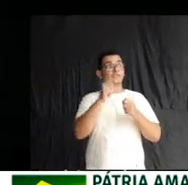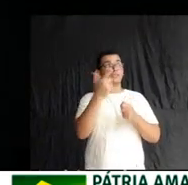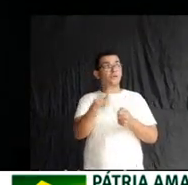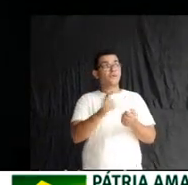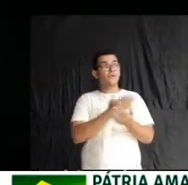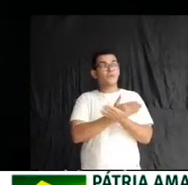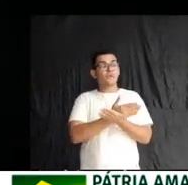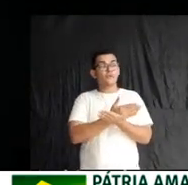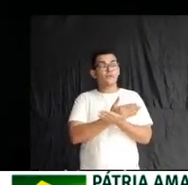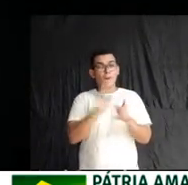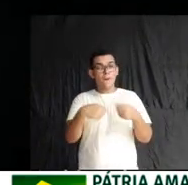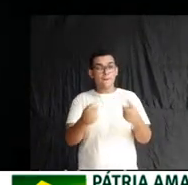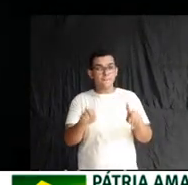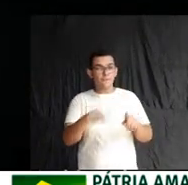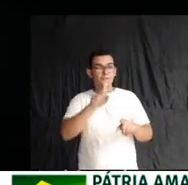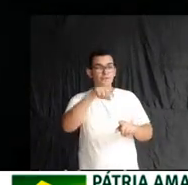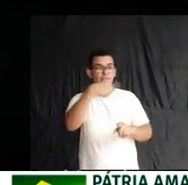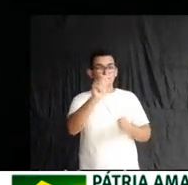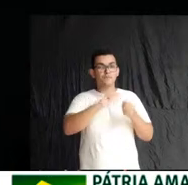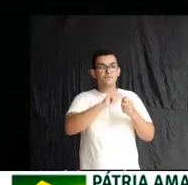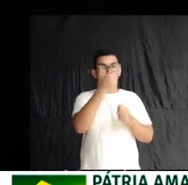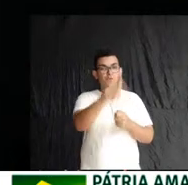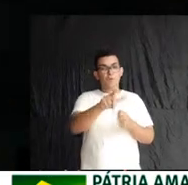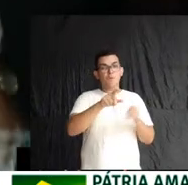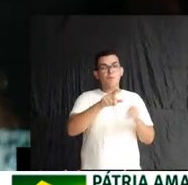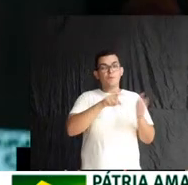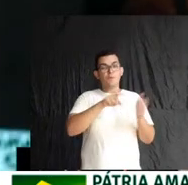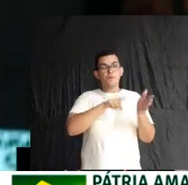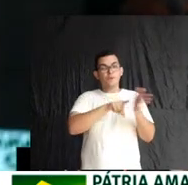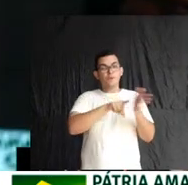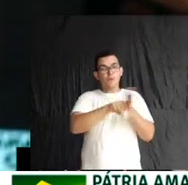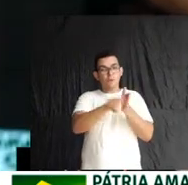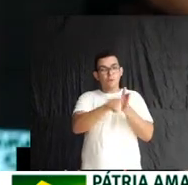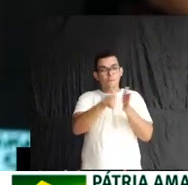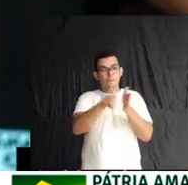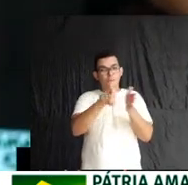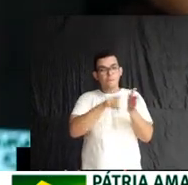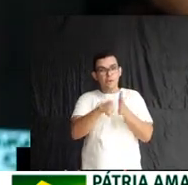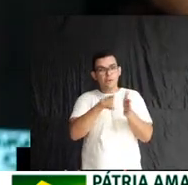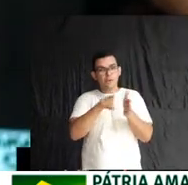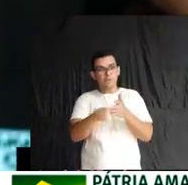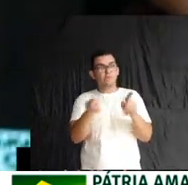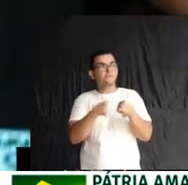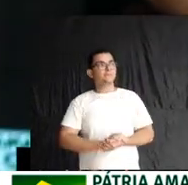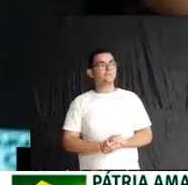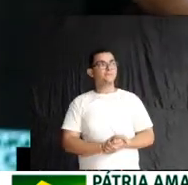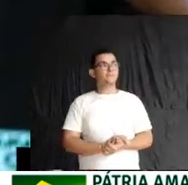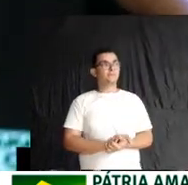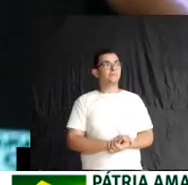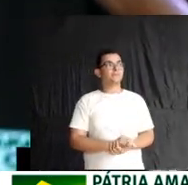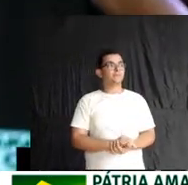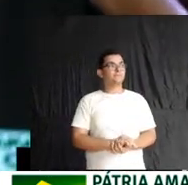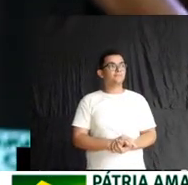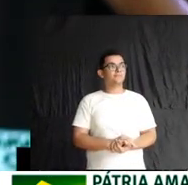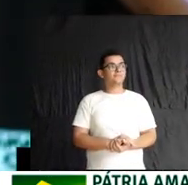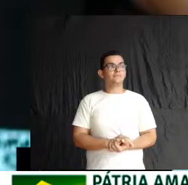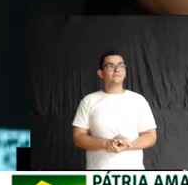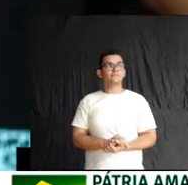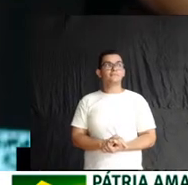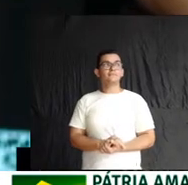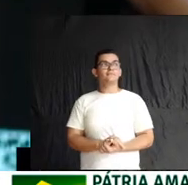com a pergunta para a Adriana, para o nosso amigo ali também, o Joab. Caramba. Vou fazer uma